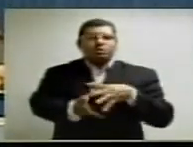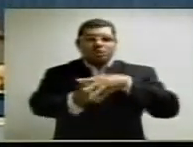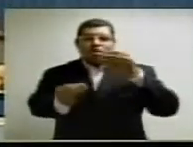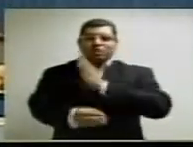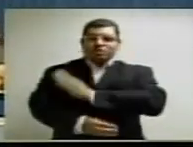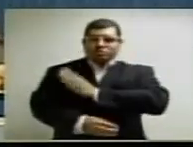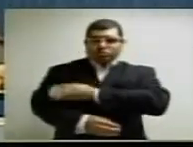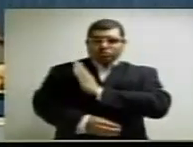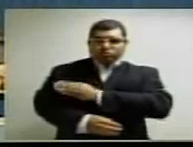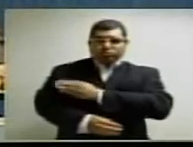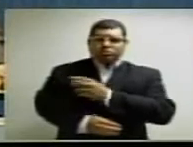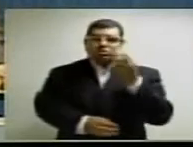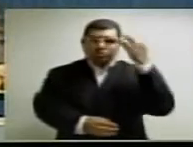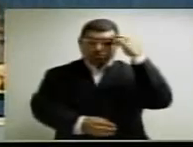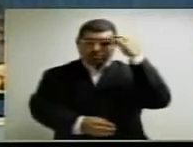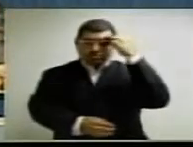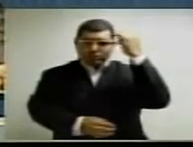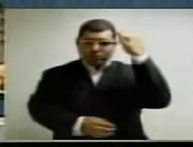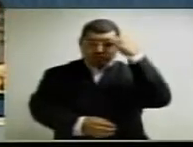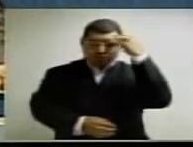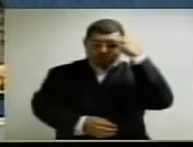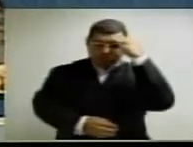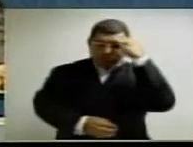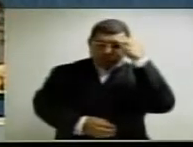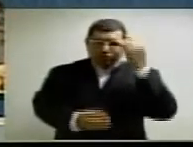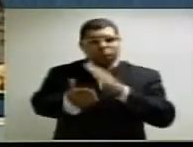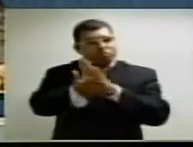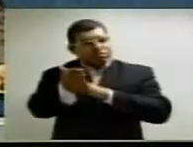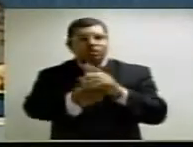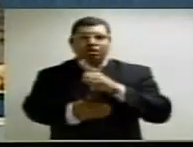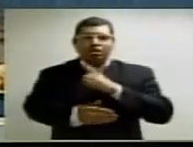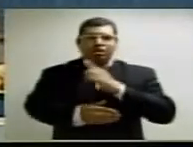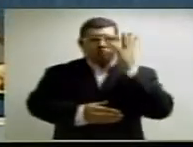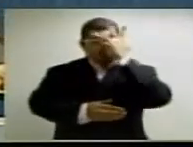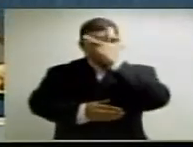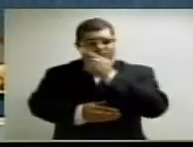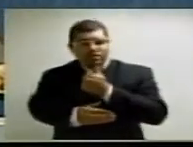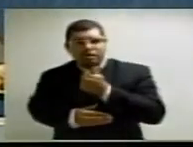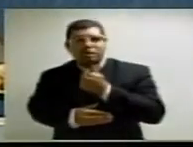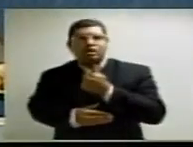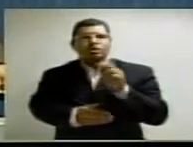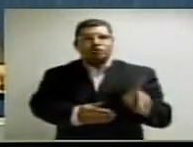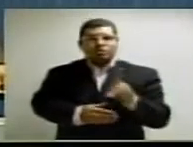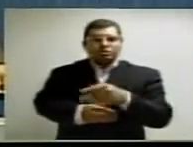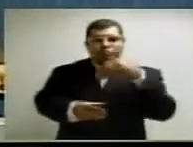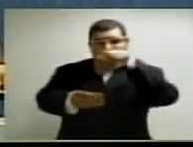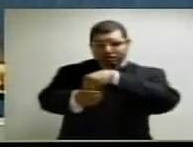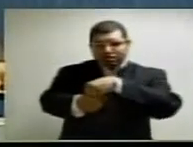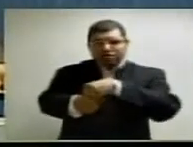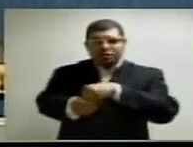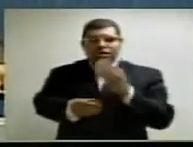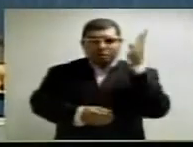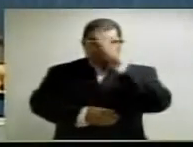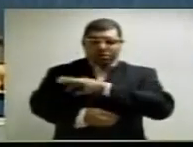com coração e com mentes. E por isso, de nada adianta a bela escola com o professor dentro,